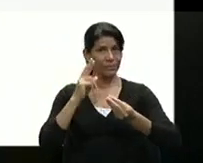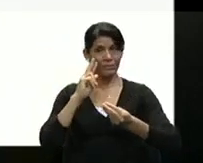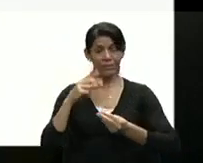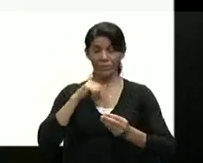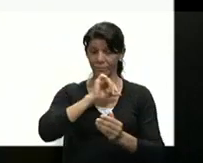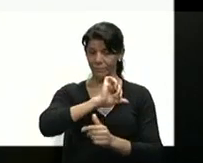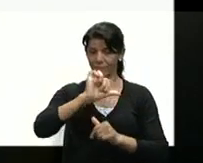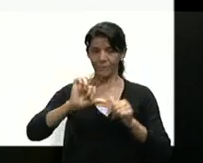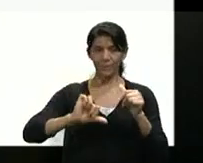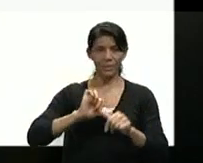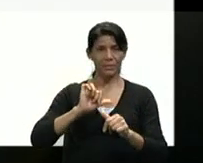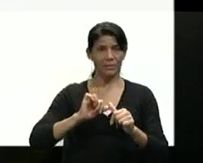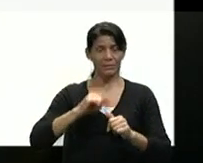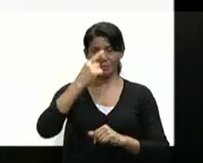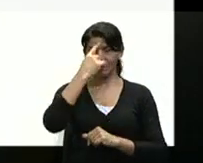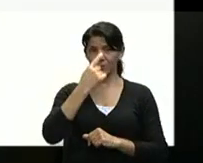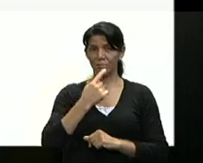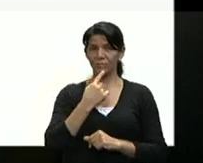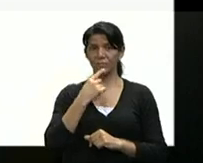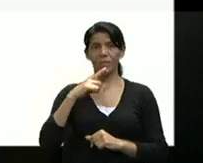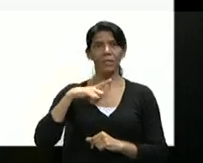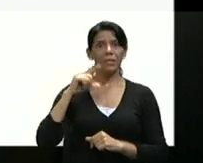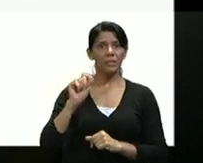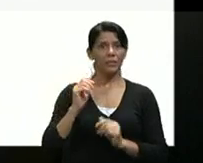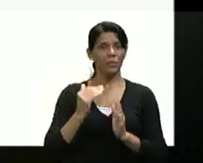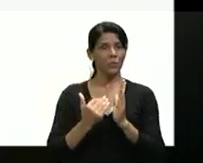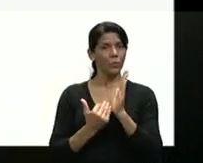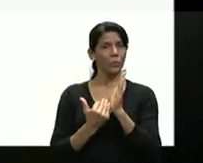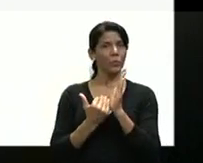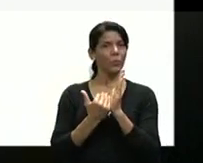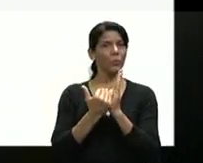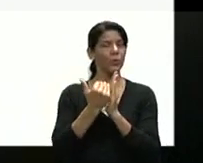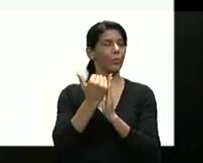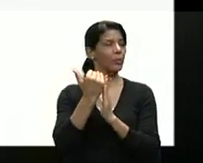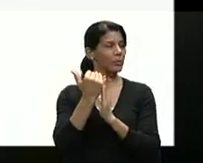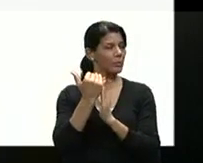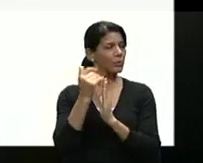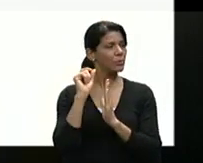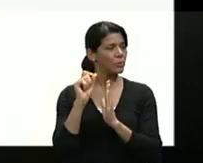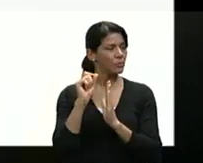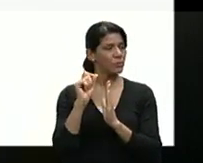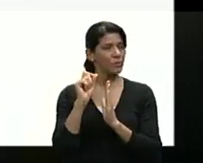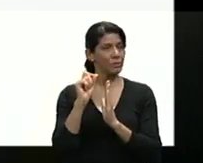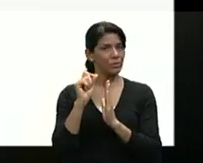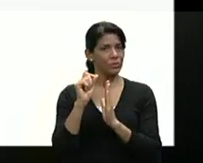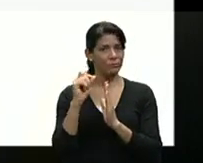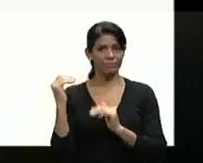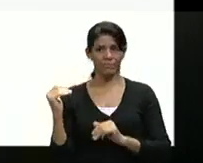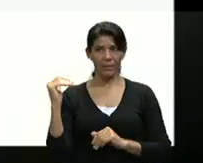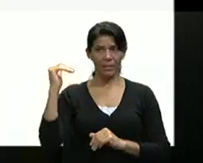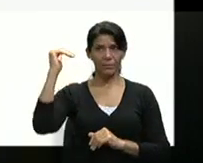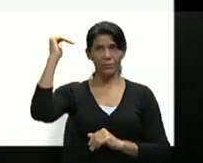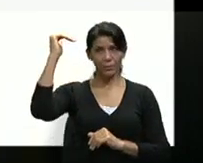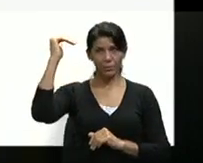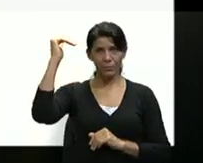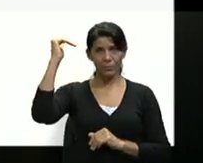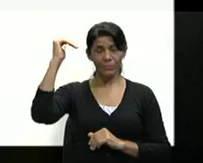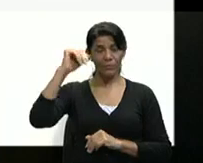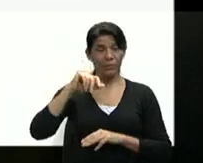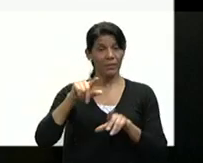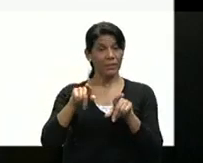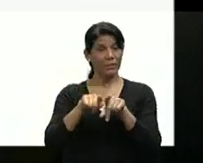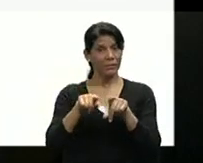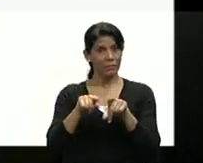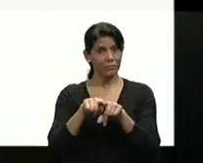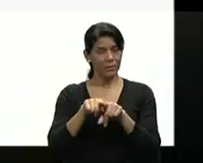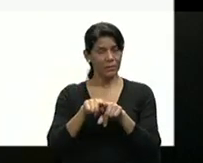uma mudança desse perfil, onde nós teremos aqui um aumento significativo de adultos e